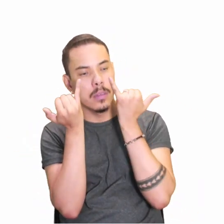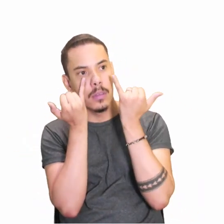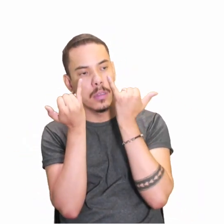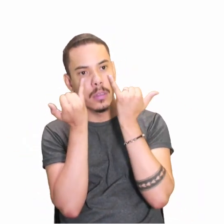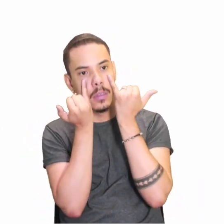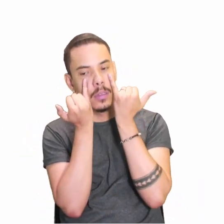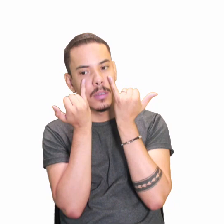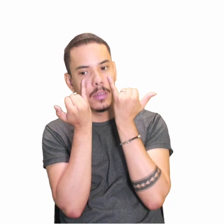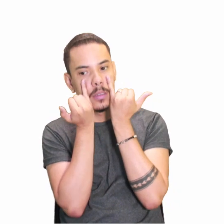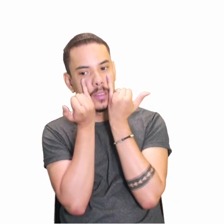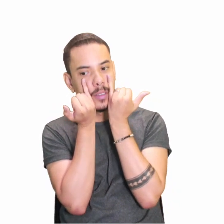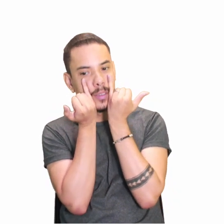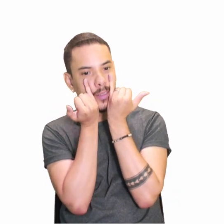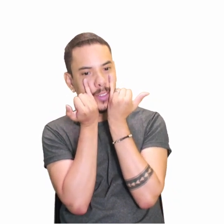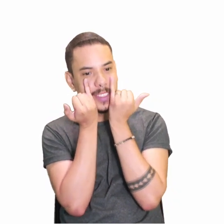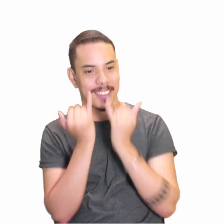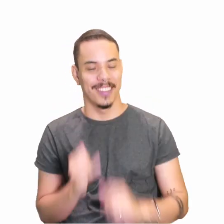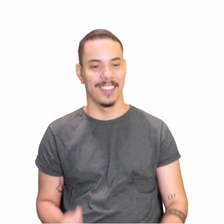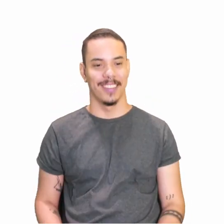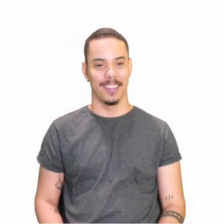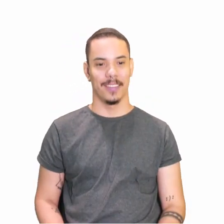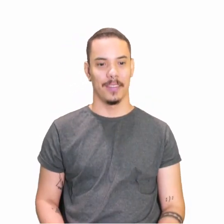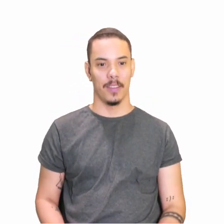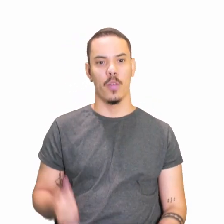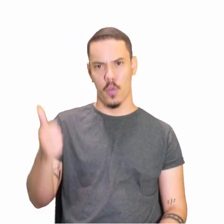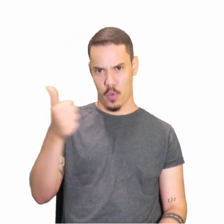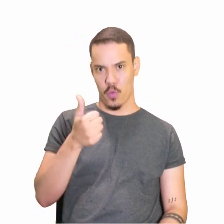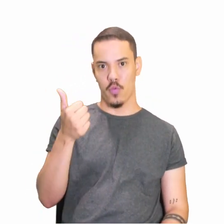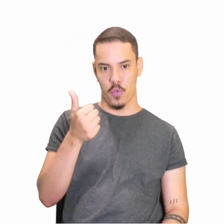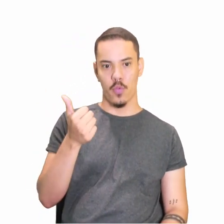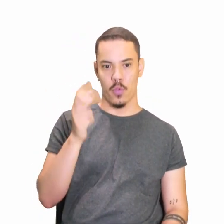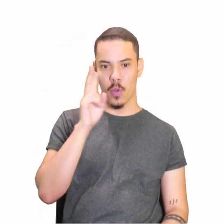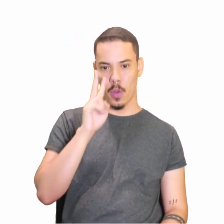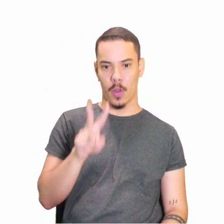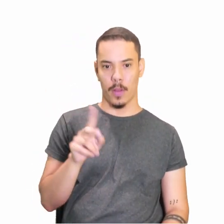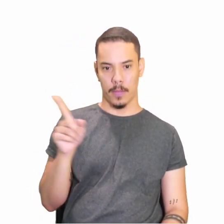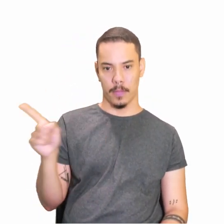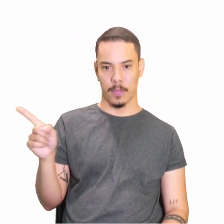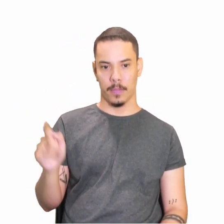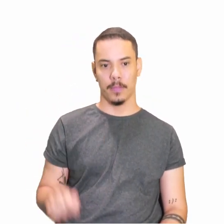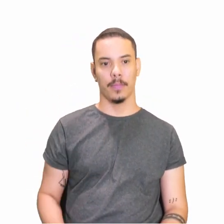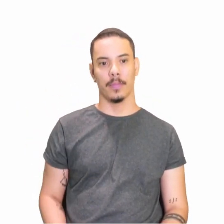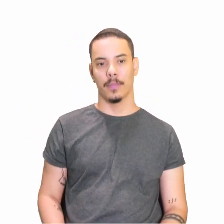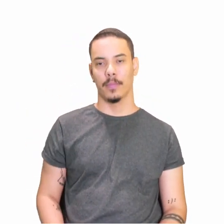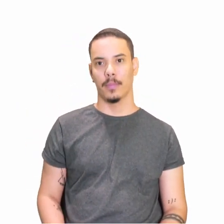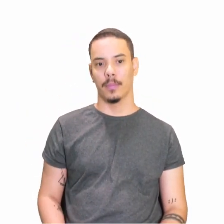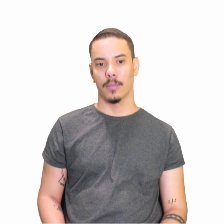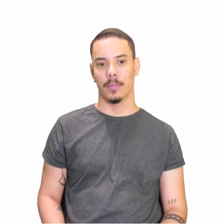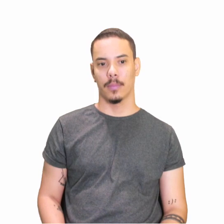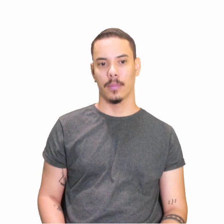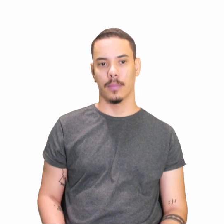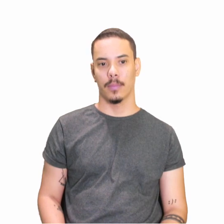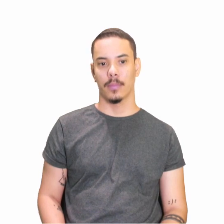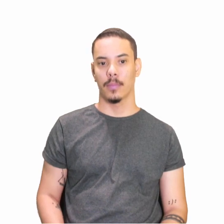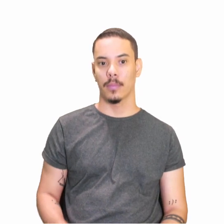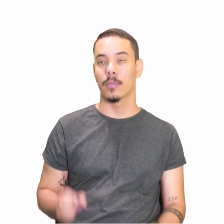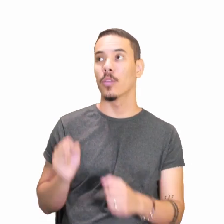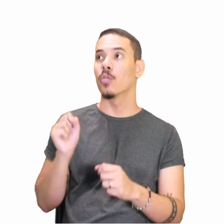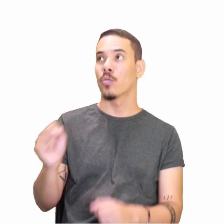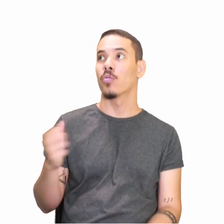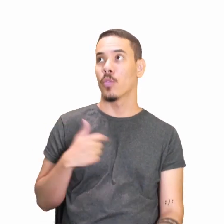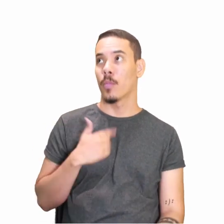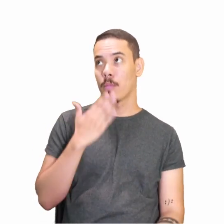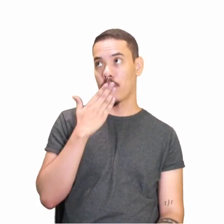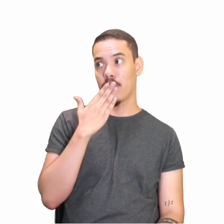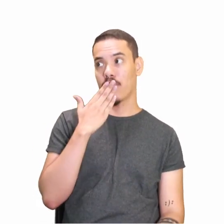informação? Mas, gente, vejam só a leitura do 1. Passa os olhos do 1 e passa para o 2. O que aconteceu? Olha os detalhes. Olha